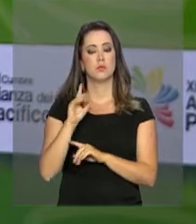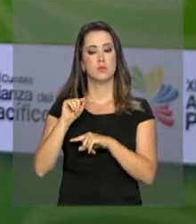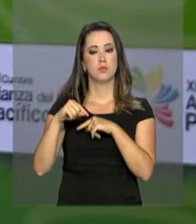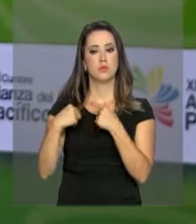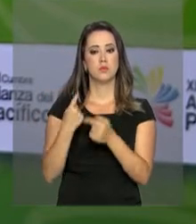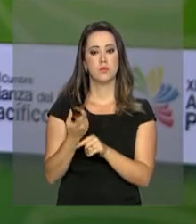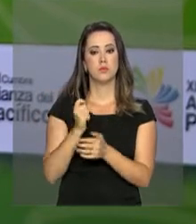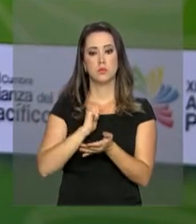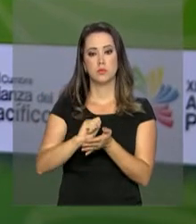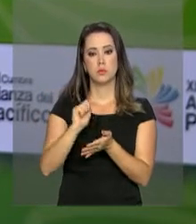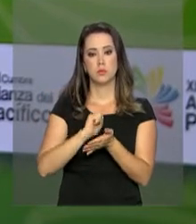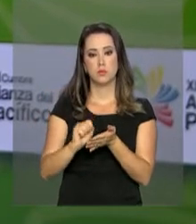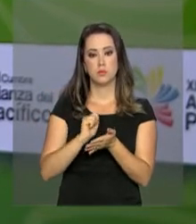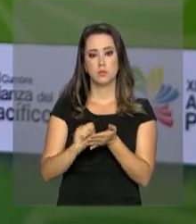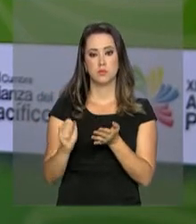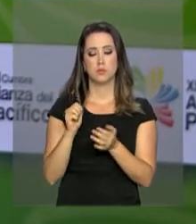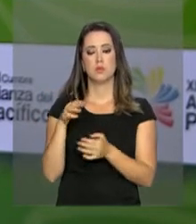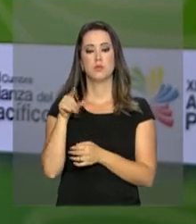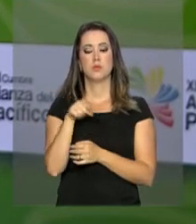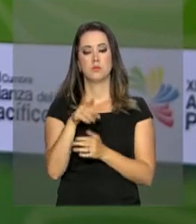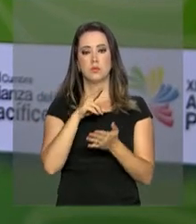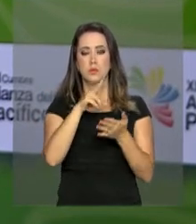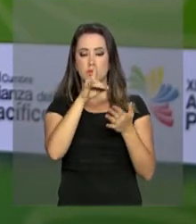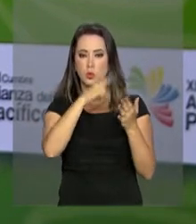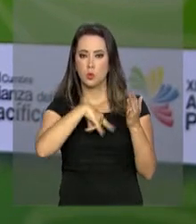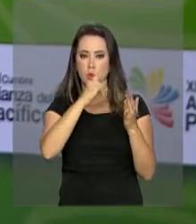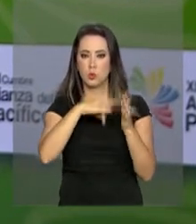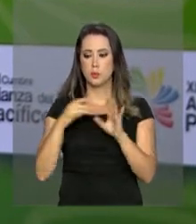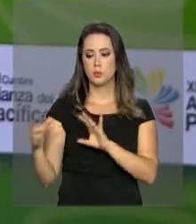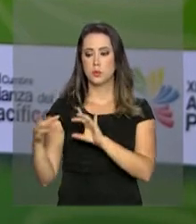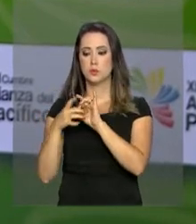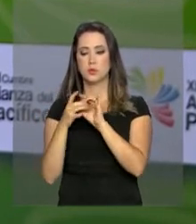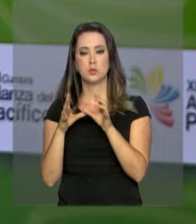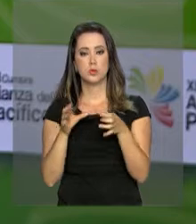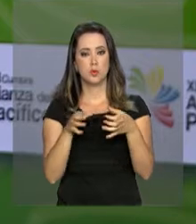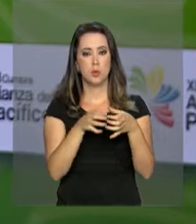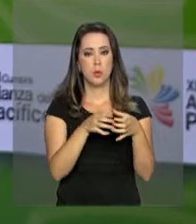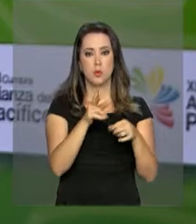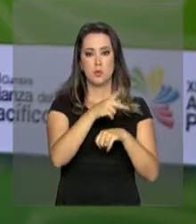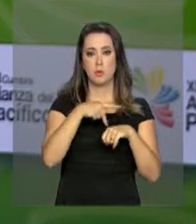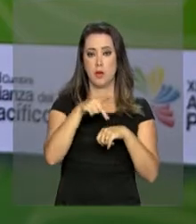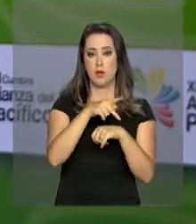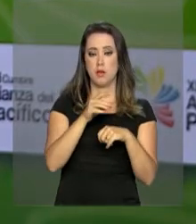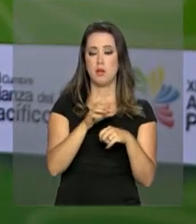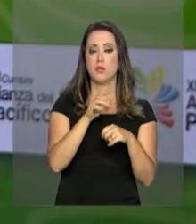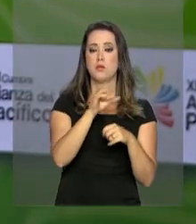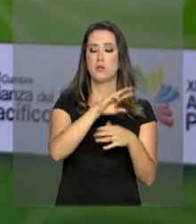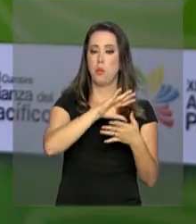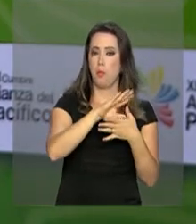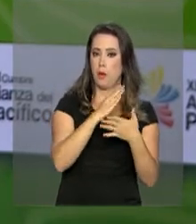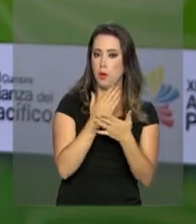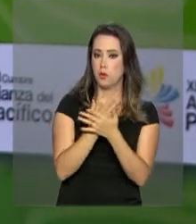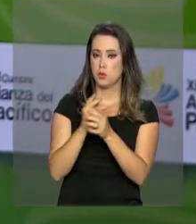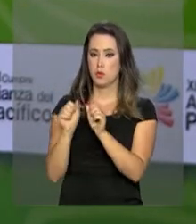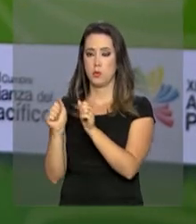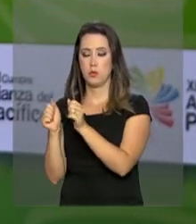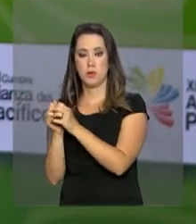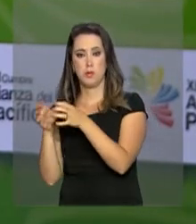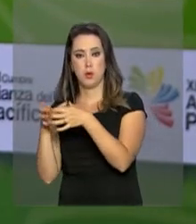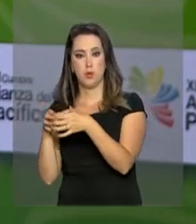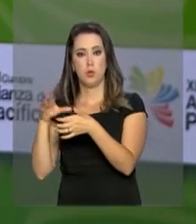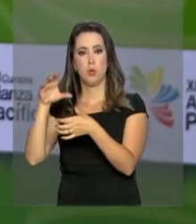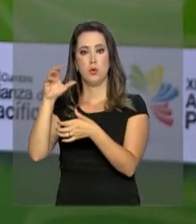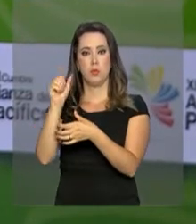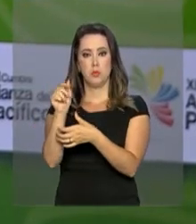depois de ele ter assinado uma declaração conjunta com os líderes da Aliança do Pacífico e do Mercosul. Só lembrando, então, Aliança do